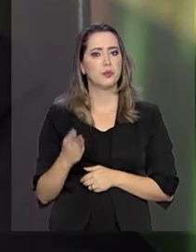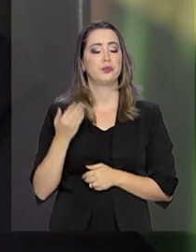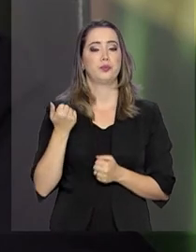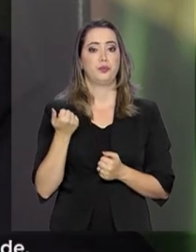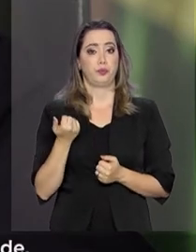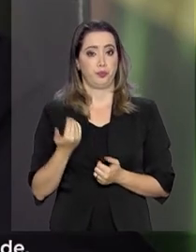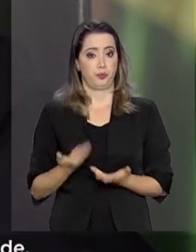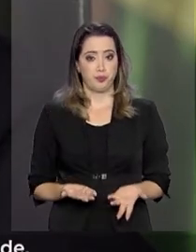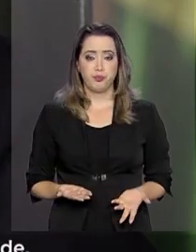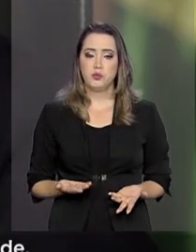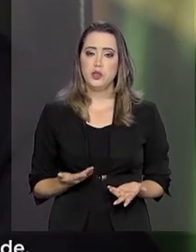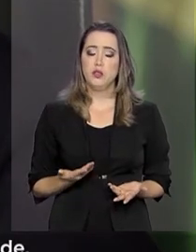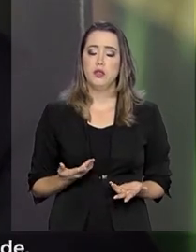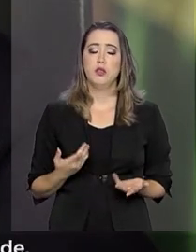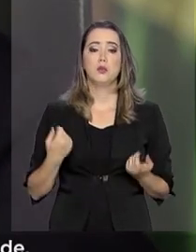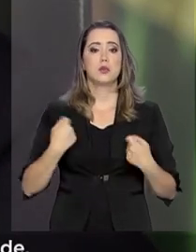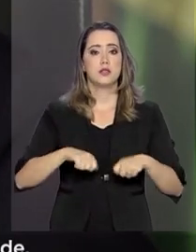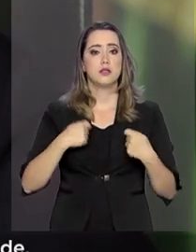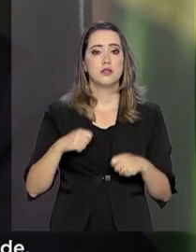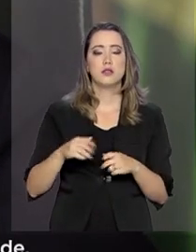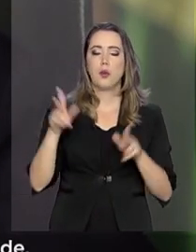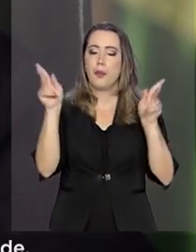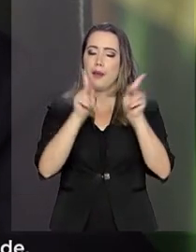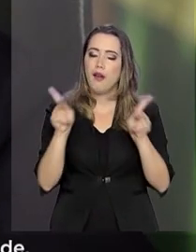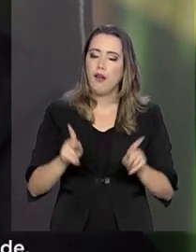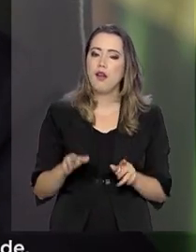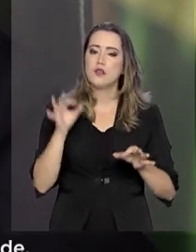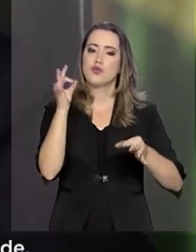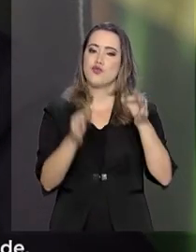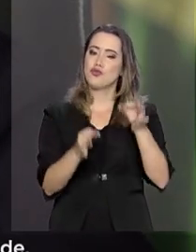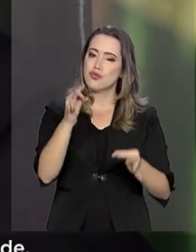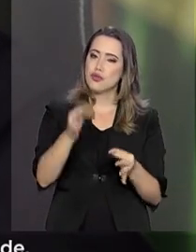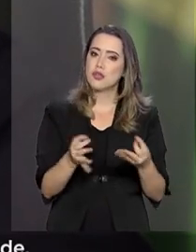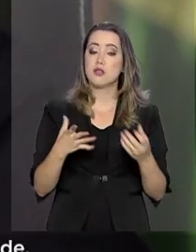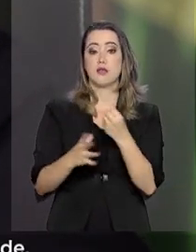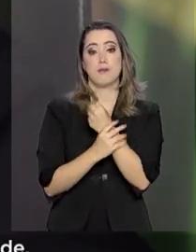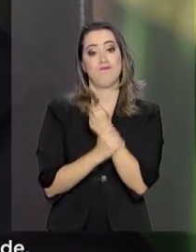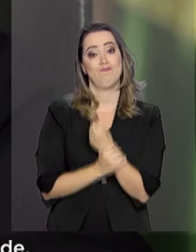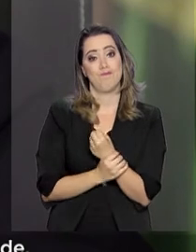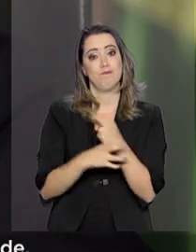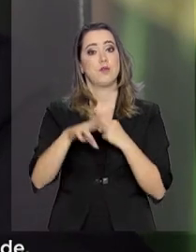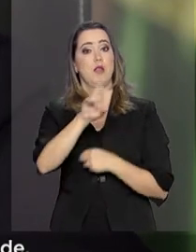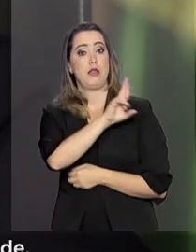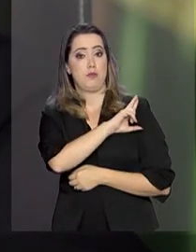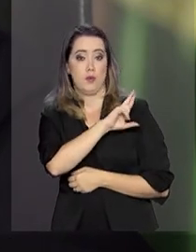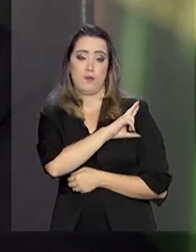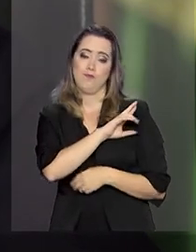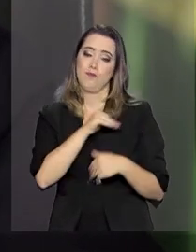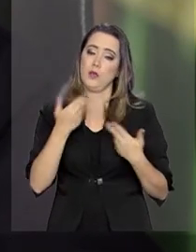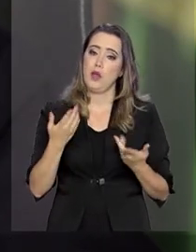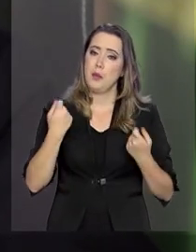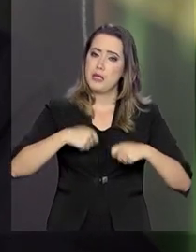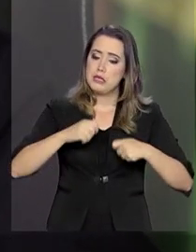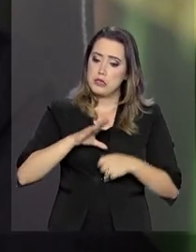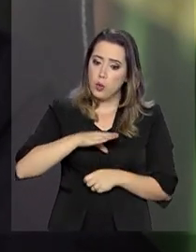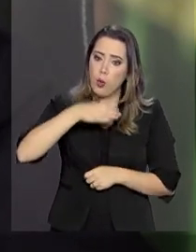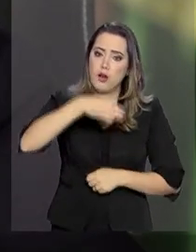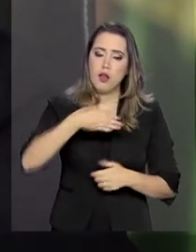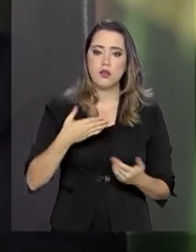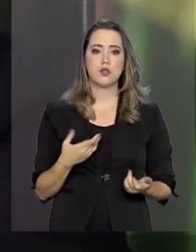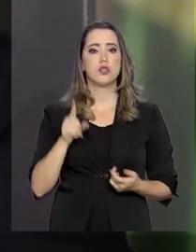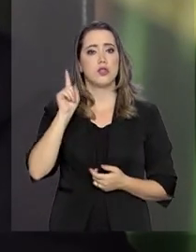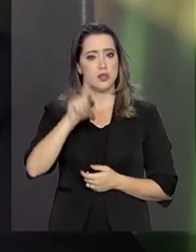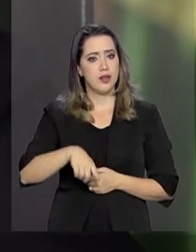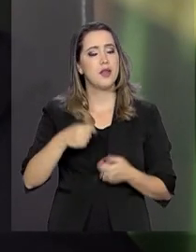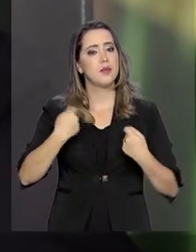do brasil e para isso é preciso paz justiça segurança responsabilidade é preciso coragem é